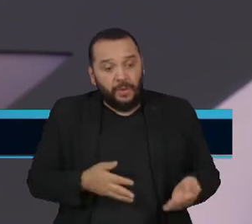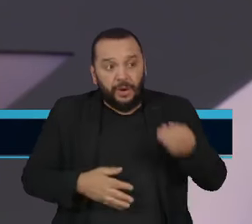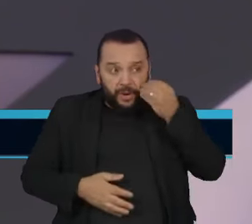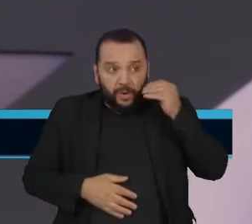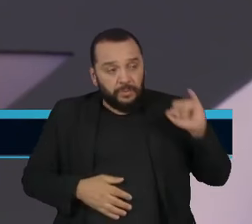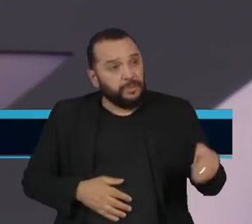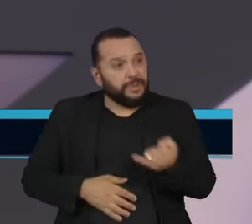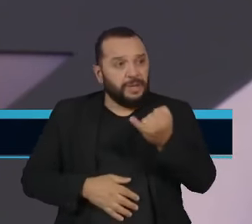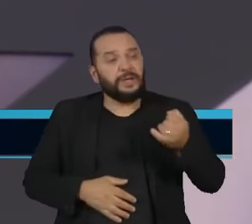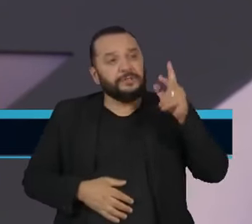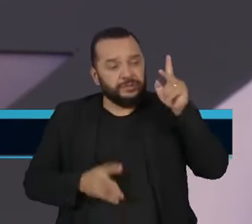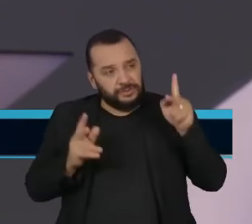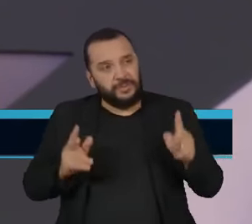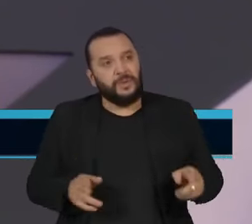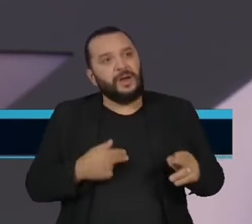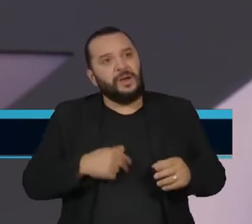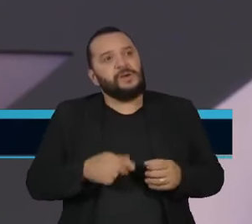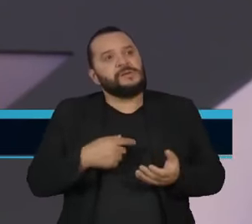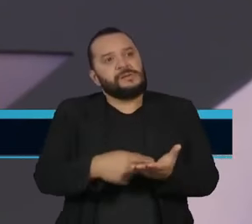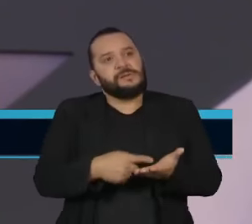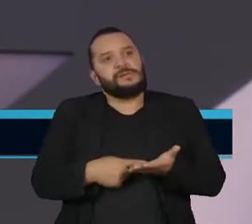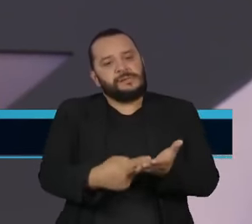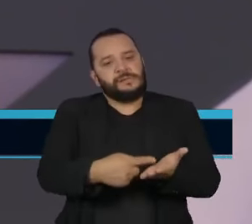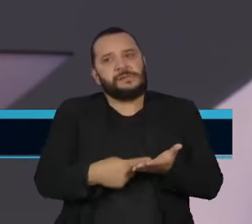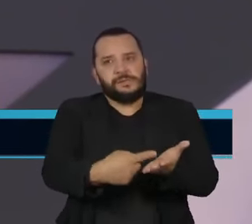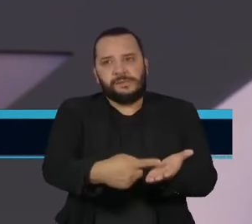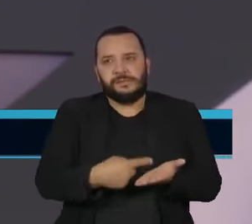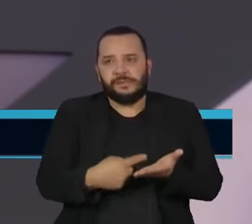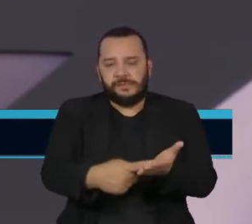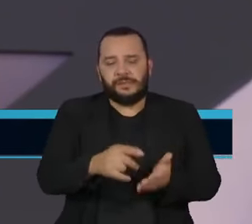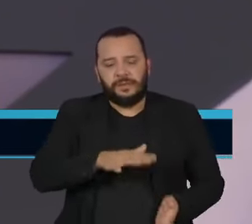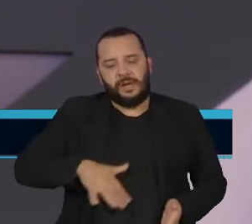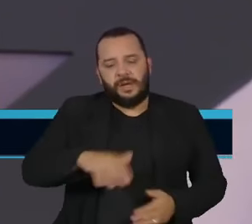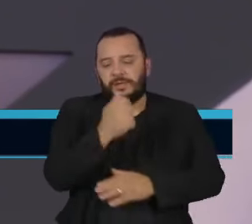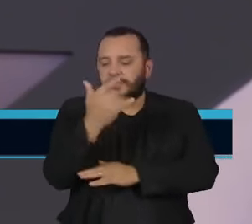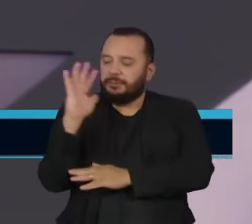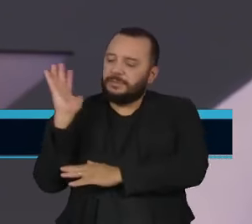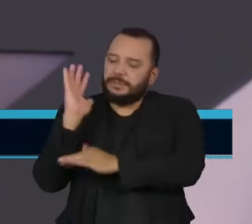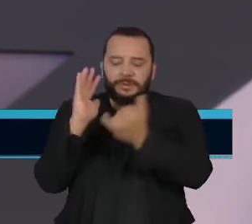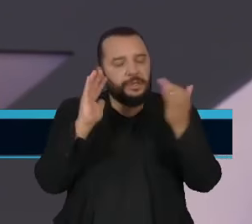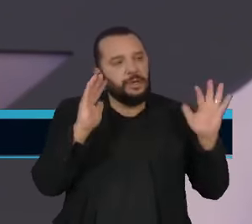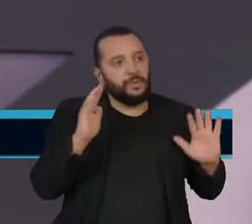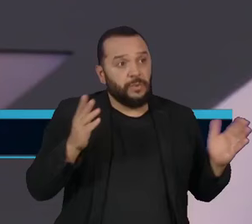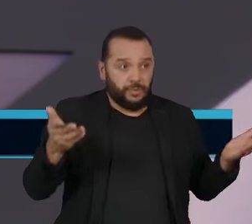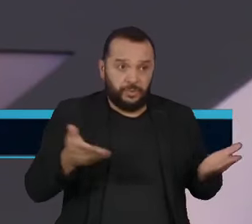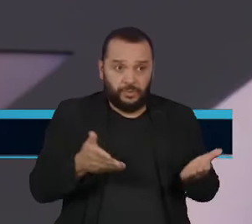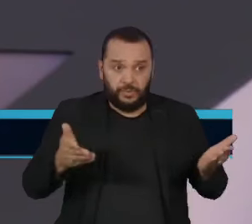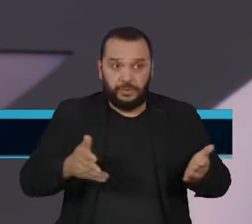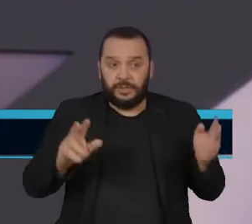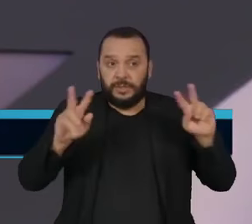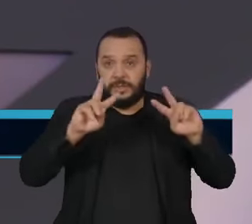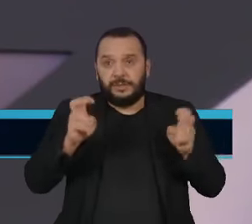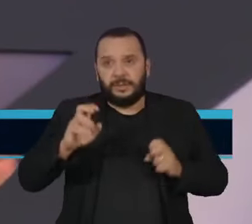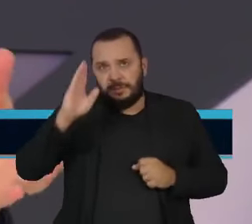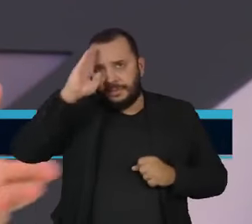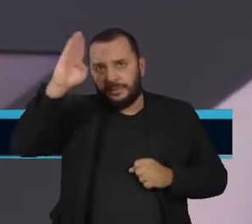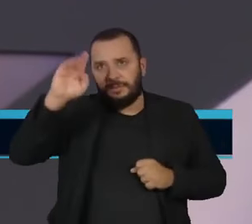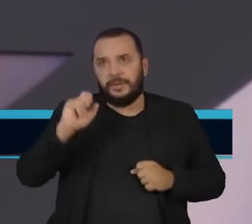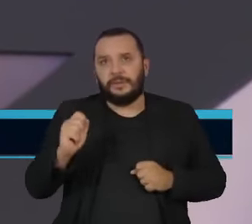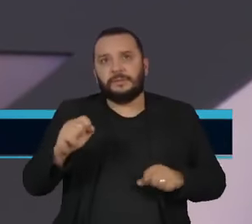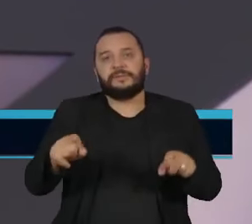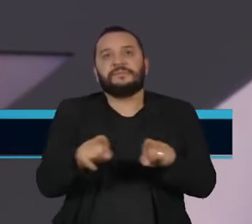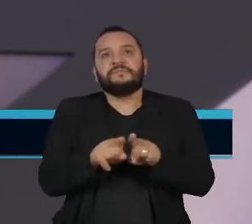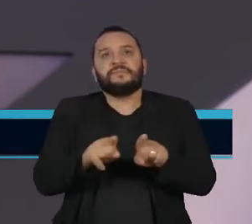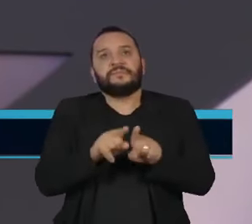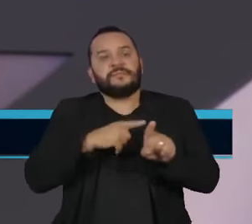no campo das negociações ambientais. E eu acho que hoje está colocado de novo, talvez como tema principal, e que está vinculado com